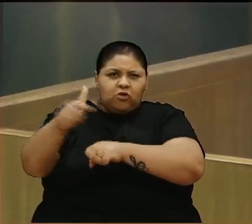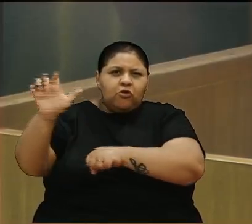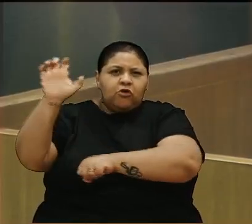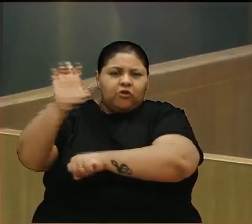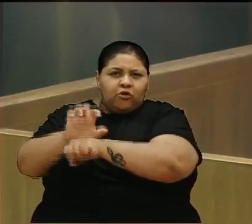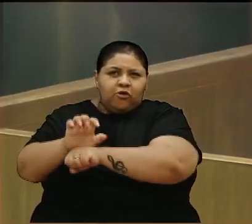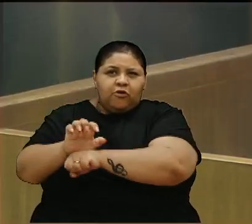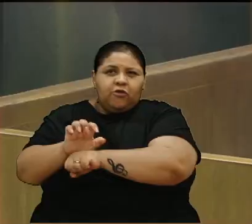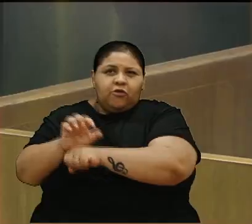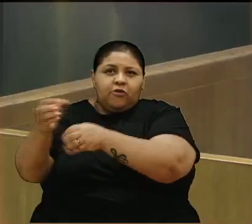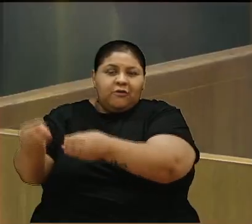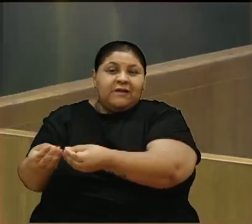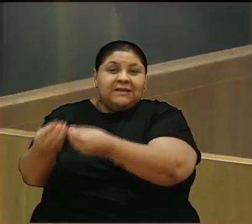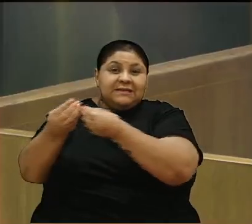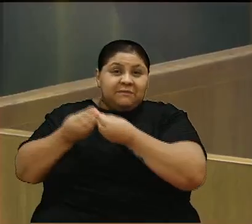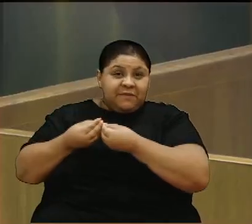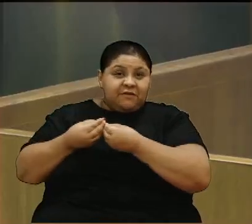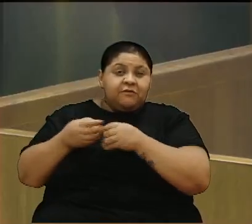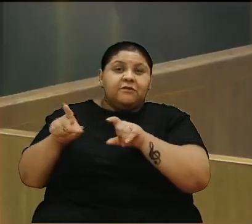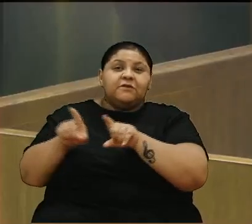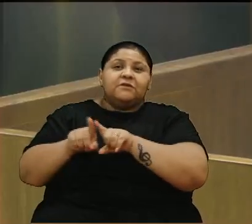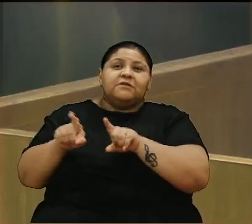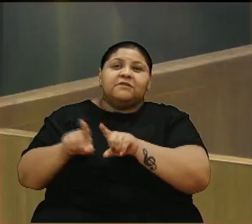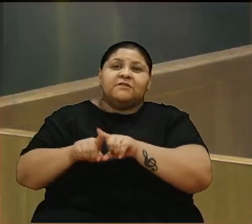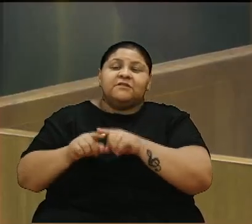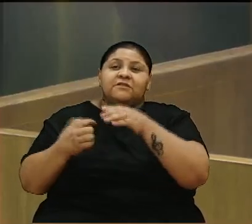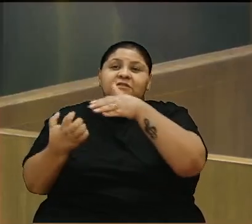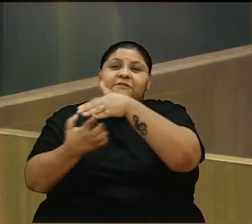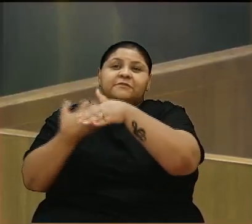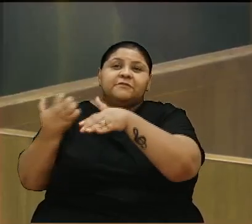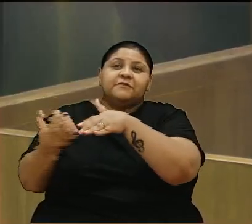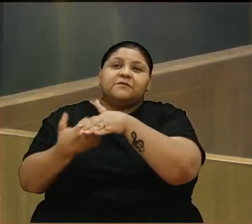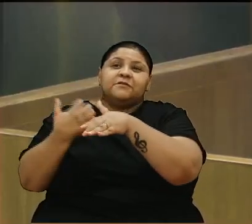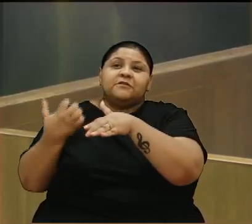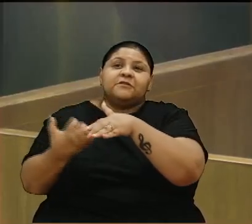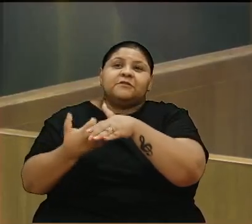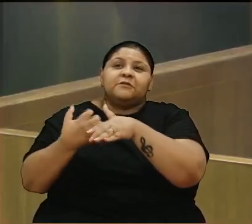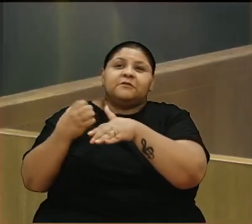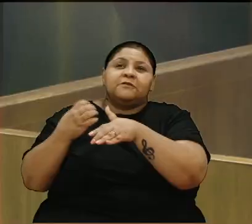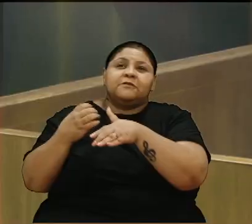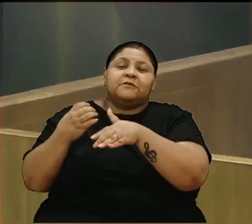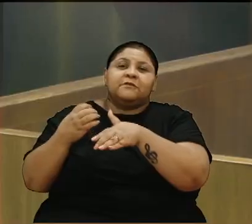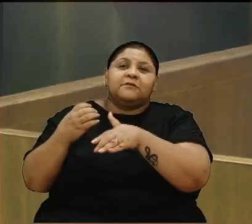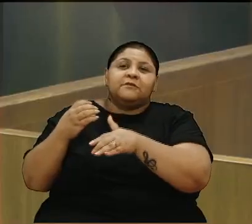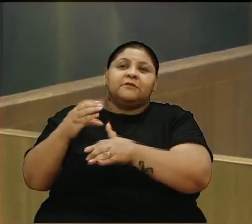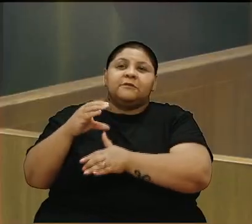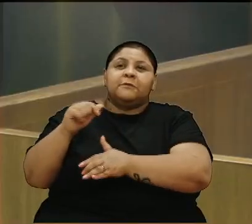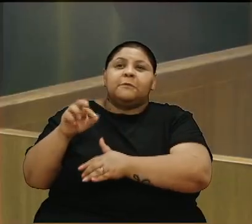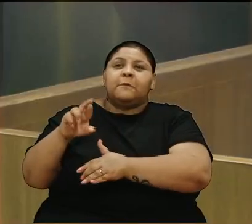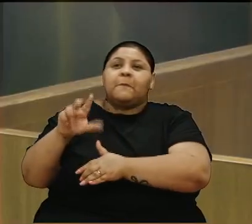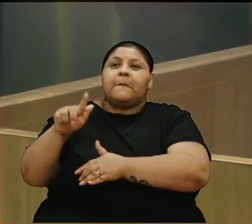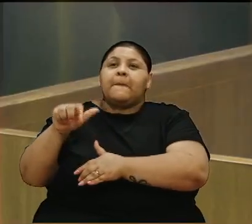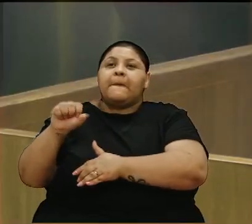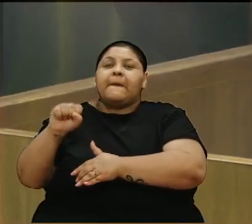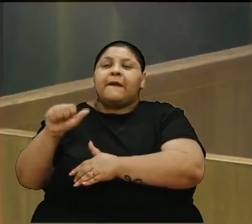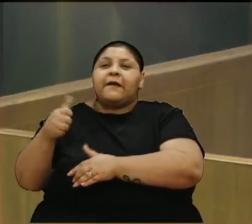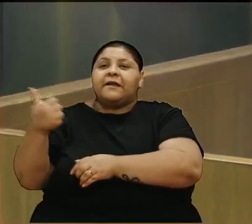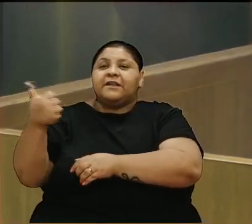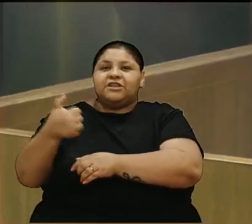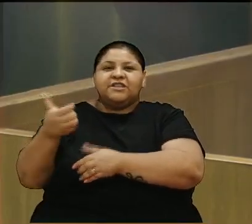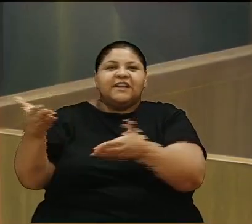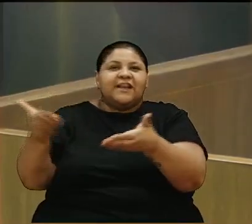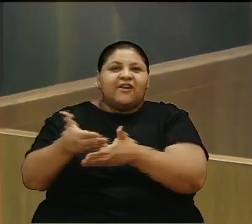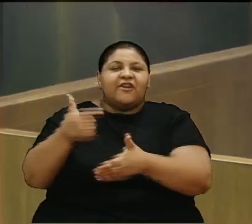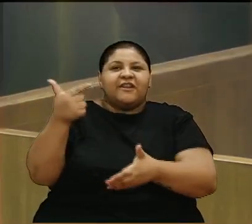estados. Receberam também doação de uma empresa das cargas de caneta para poder fazer isso. E agora, que é a